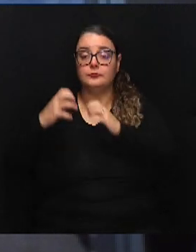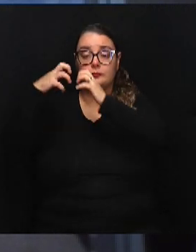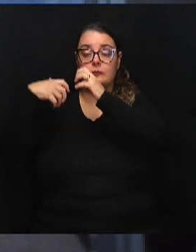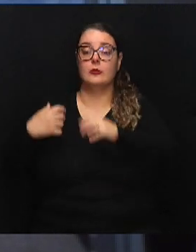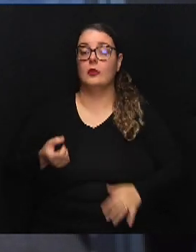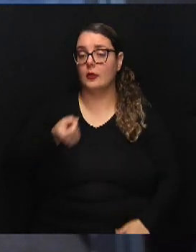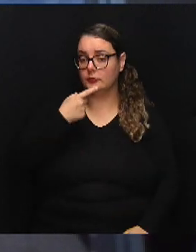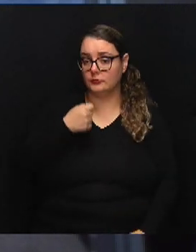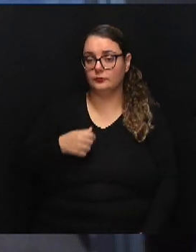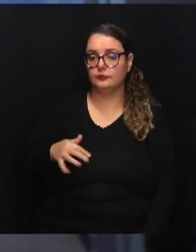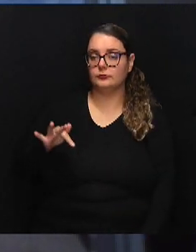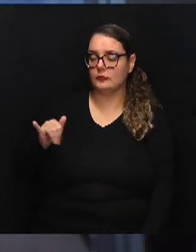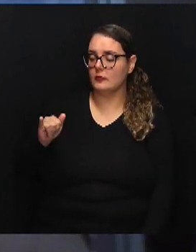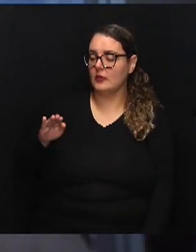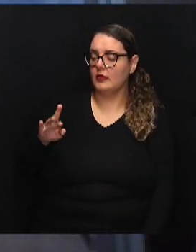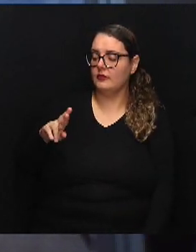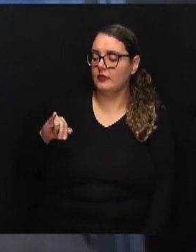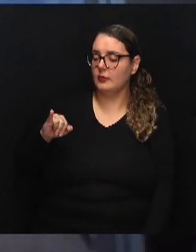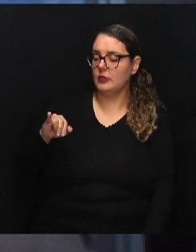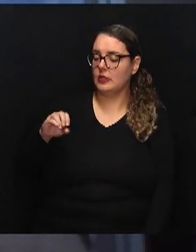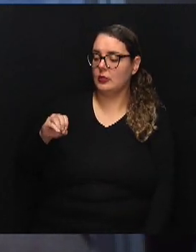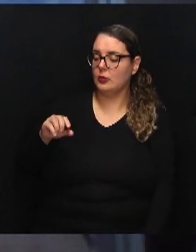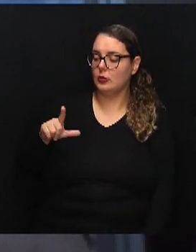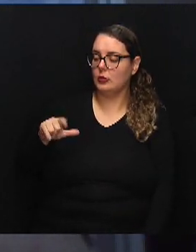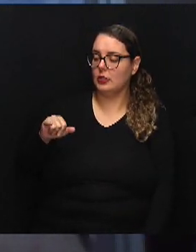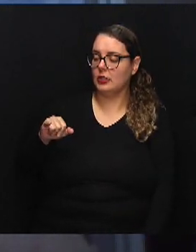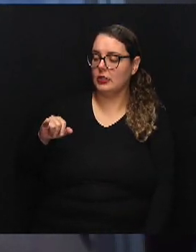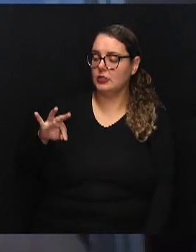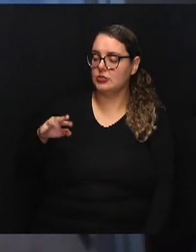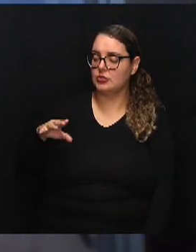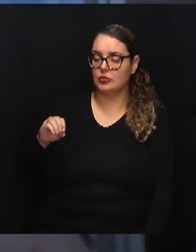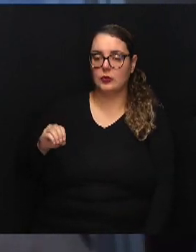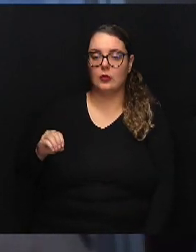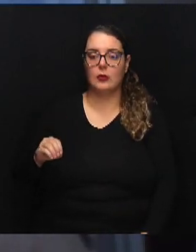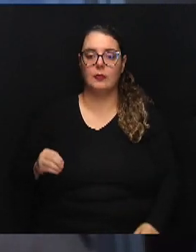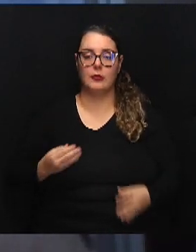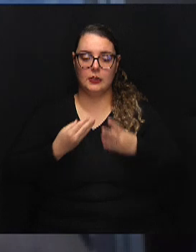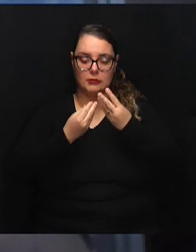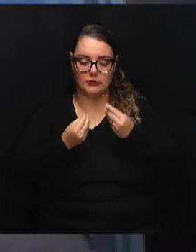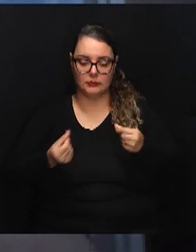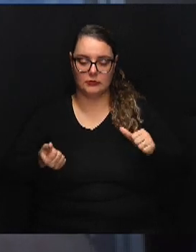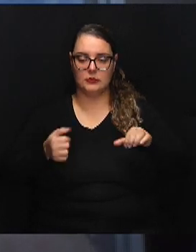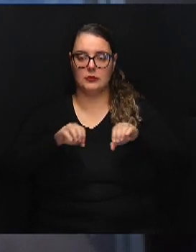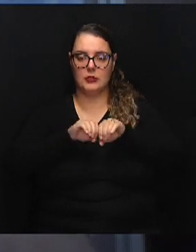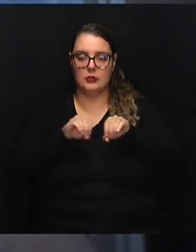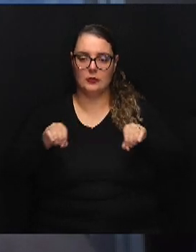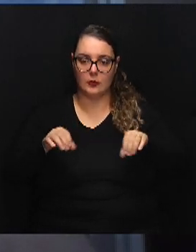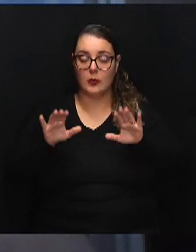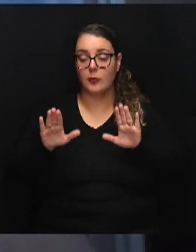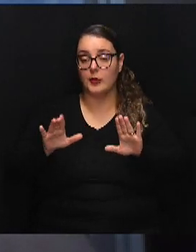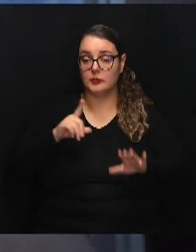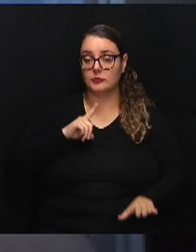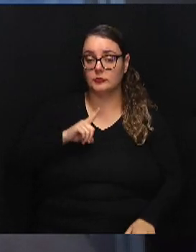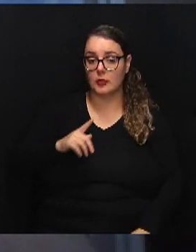usa fibrinolítico, o remédio para dissolver o coágulo, a fibrina, só que nós